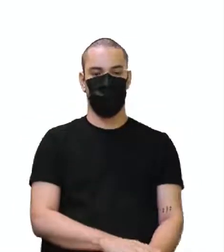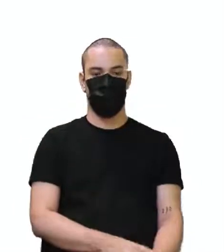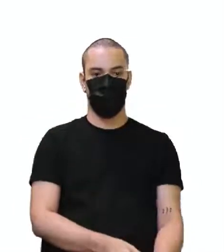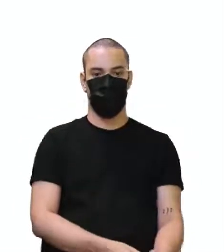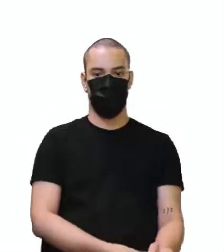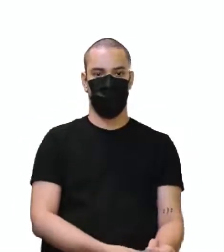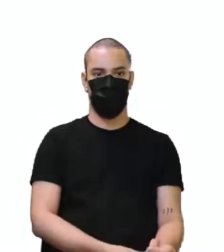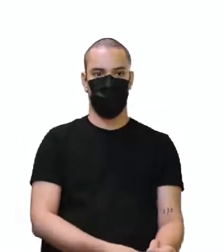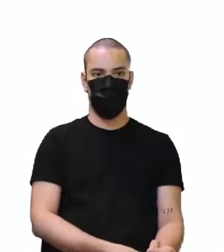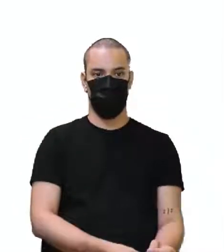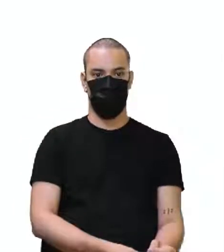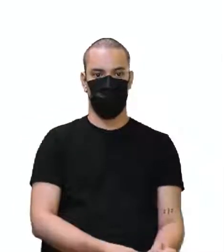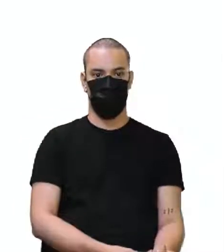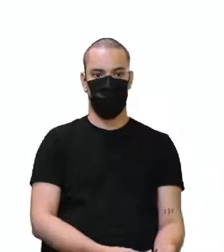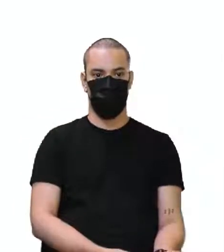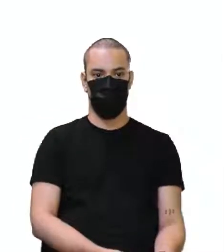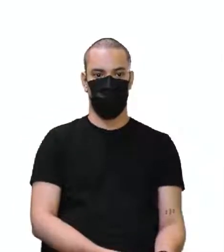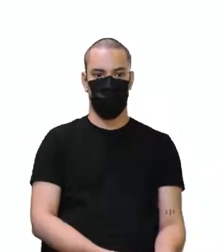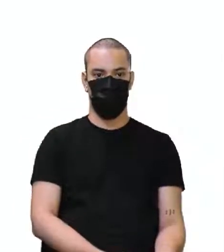lisos. Vamos lá.